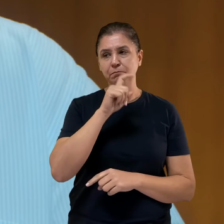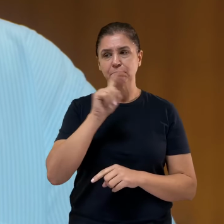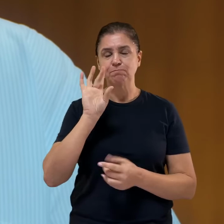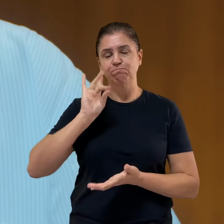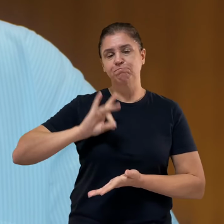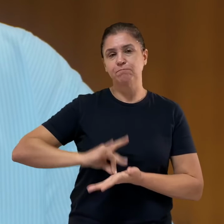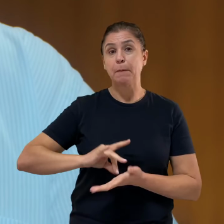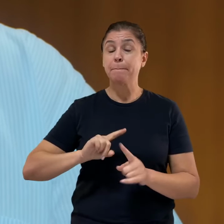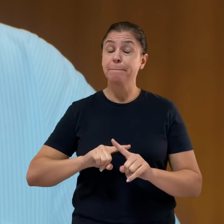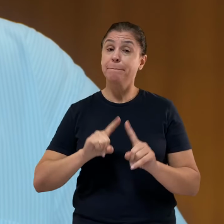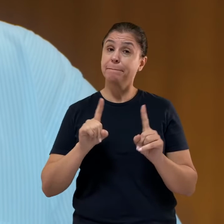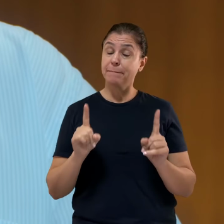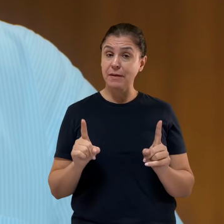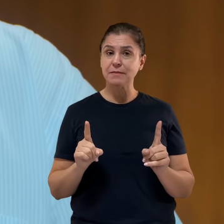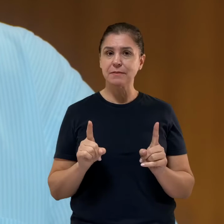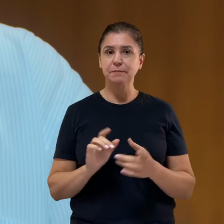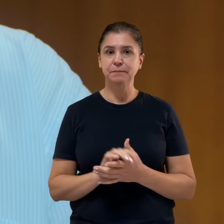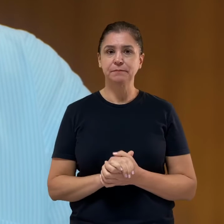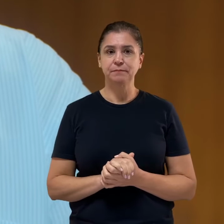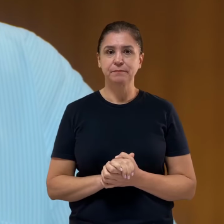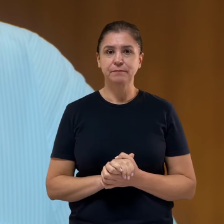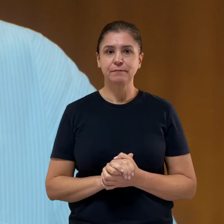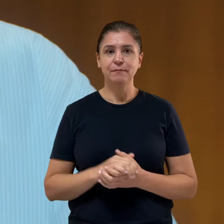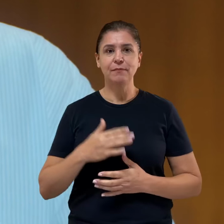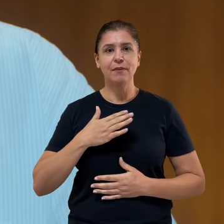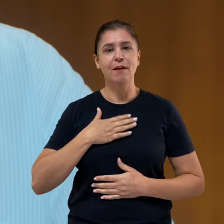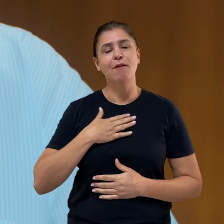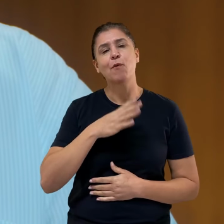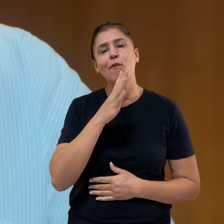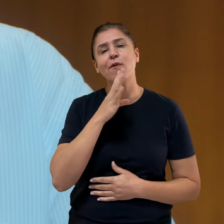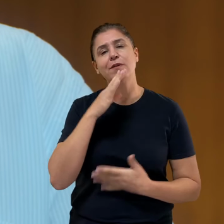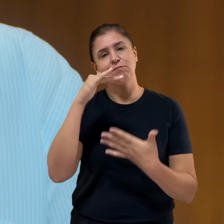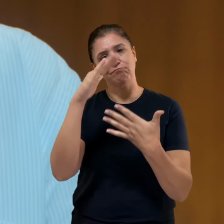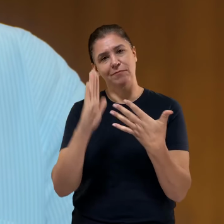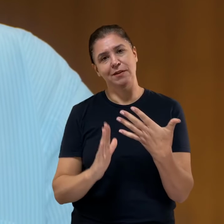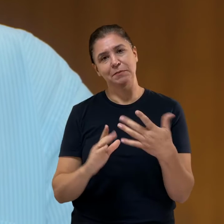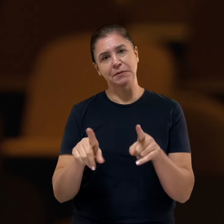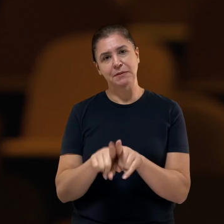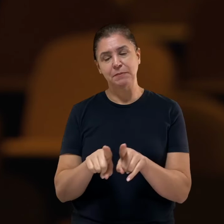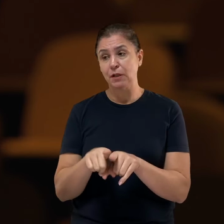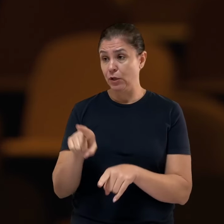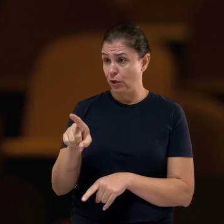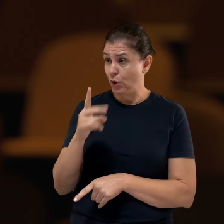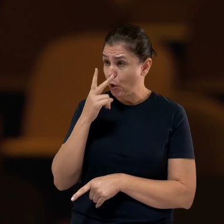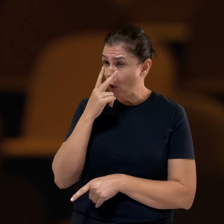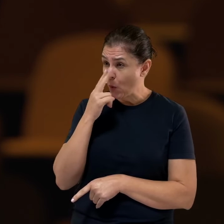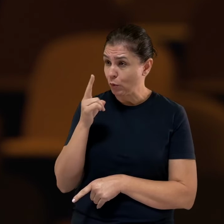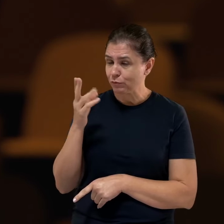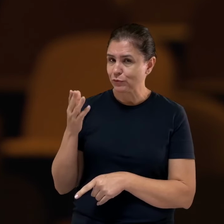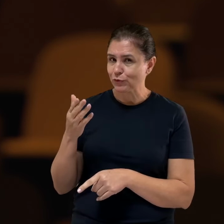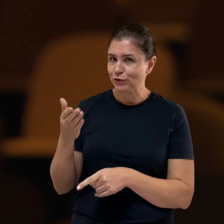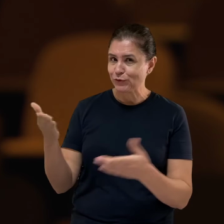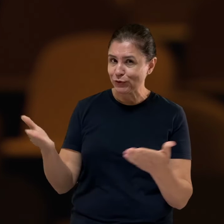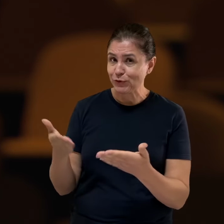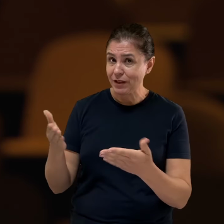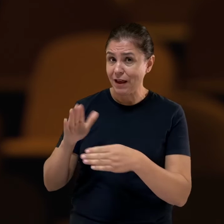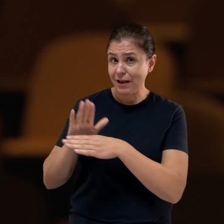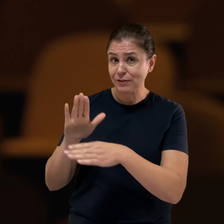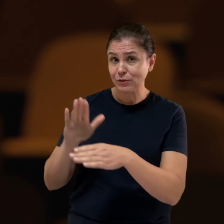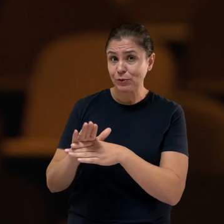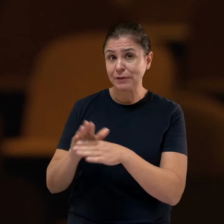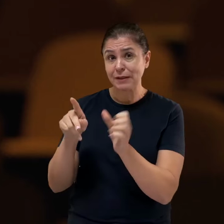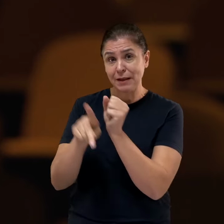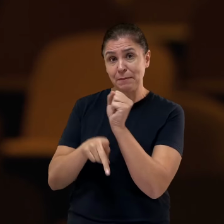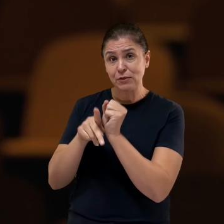essa realidade. Porém, sou conhecedor da Libras também. E hoje o senhor é assessor da Pastoral do